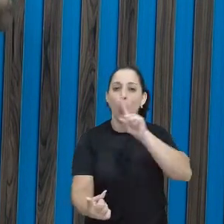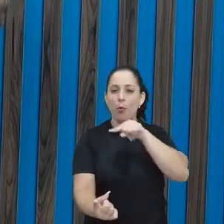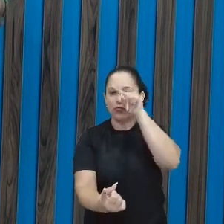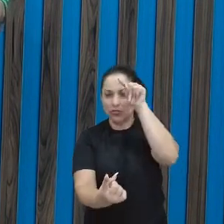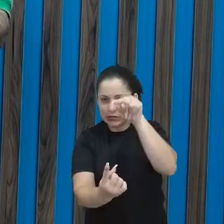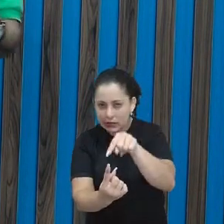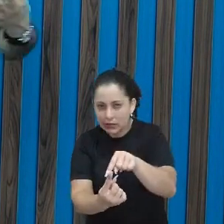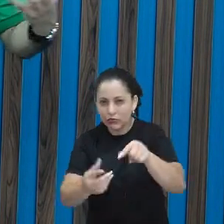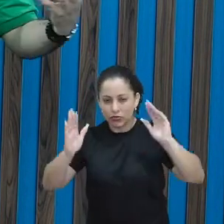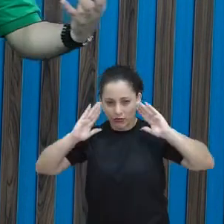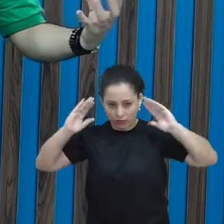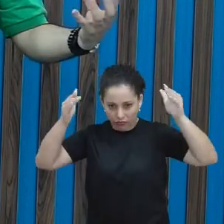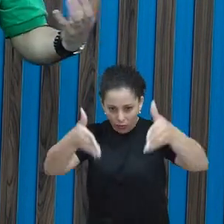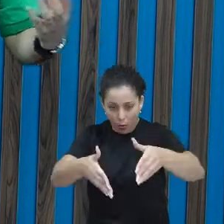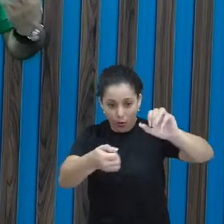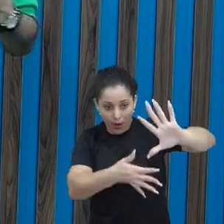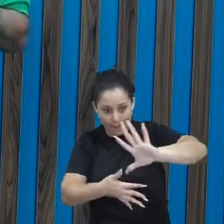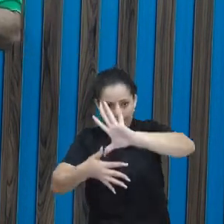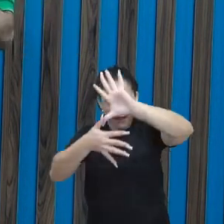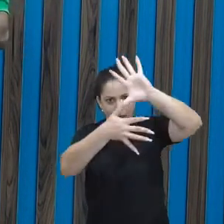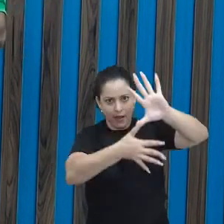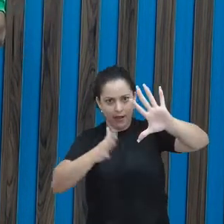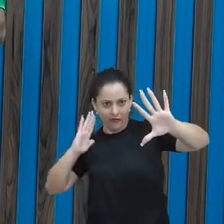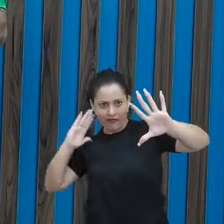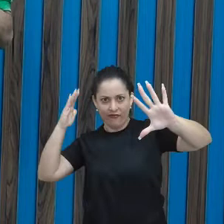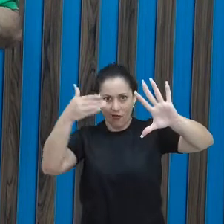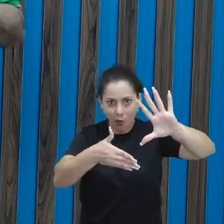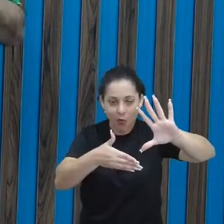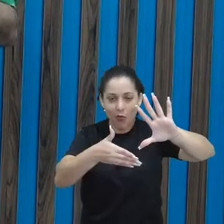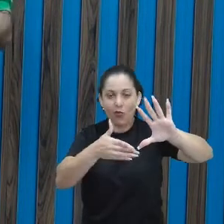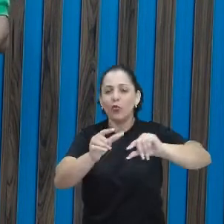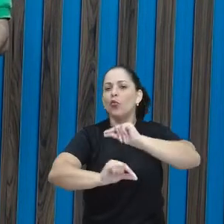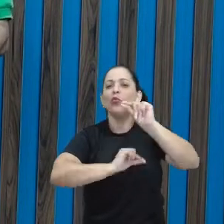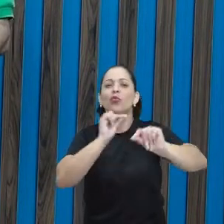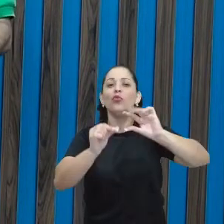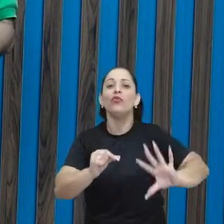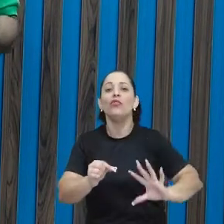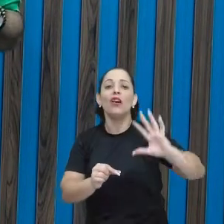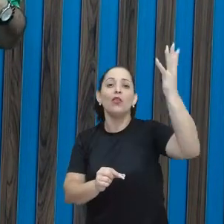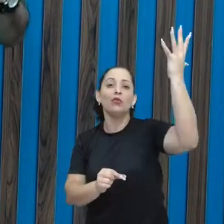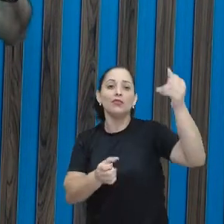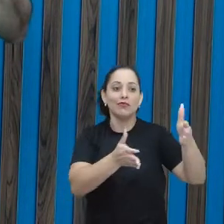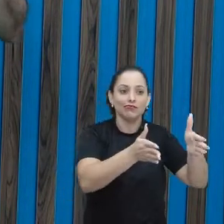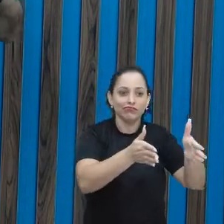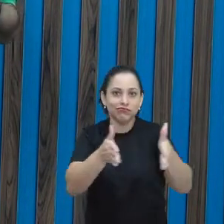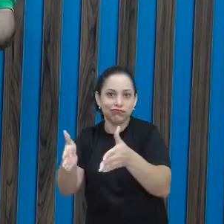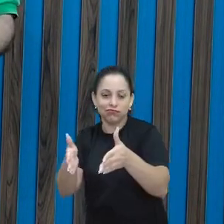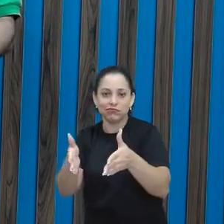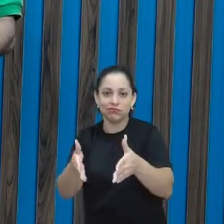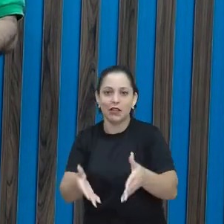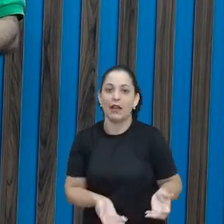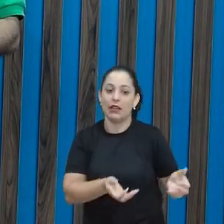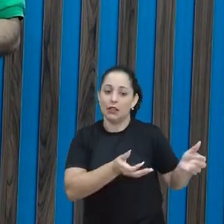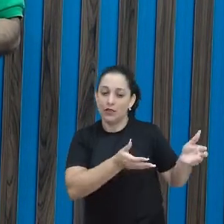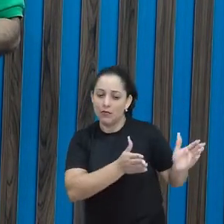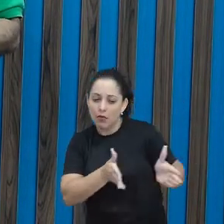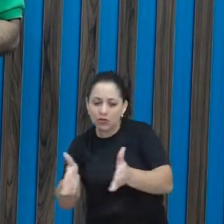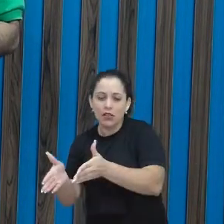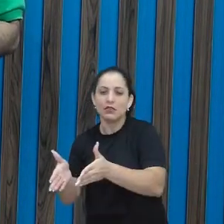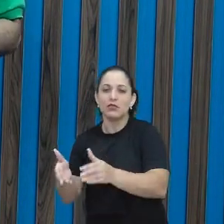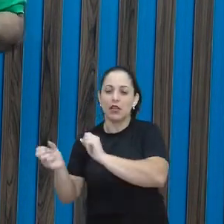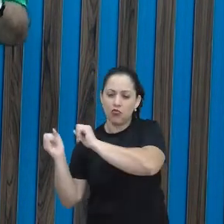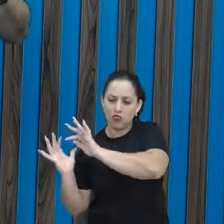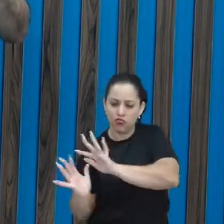e olhares, né, para a América, agora o que é que vai acontecer durante esse novo processo de